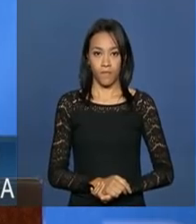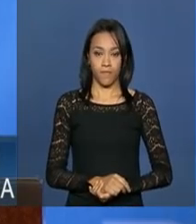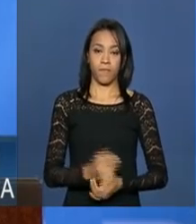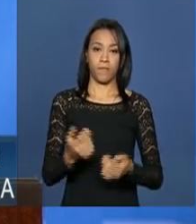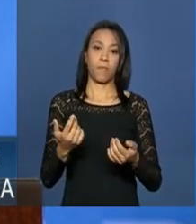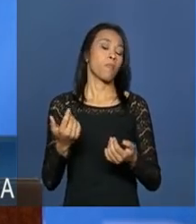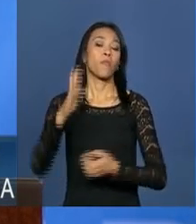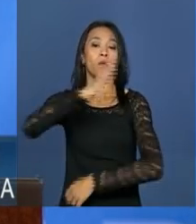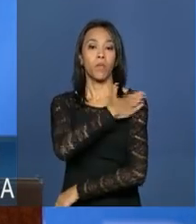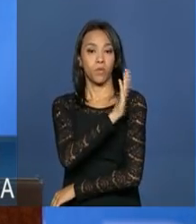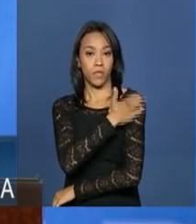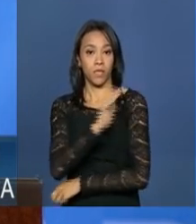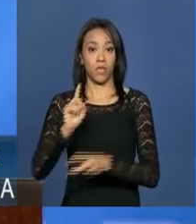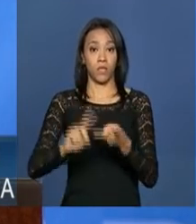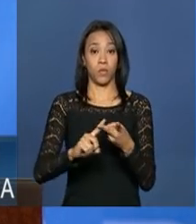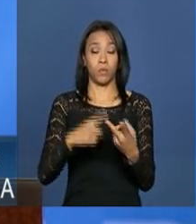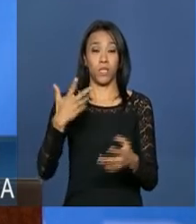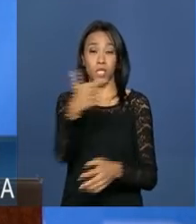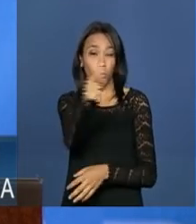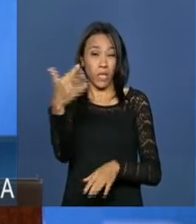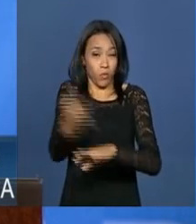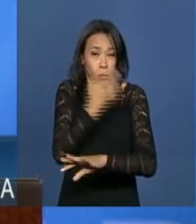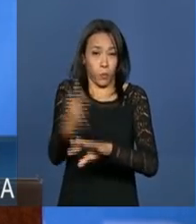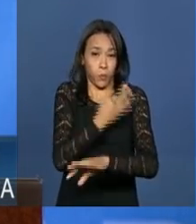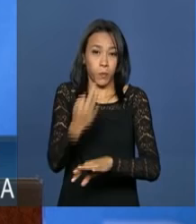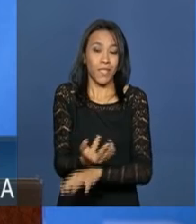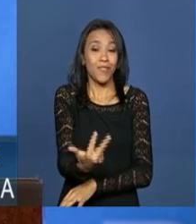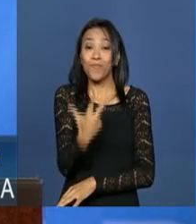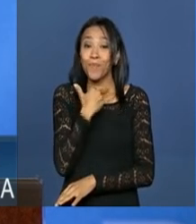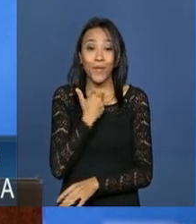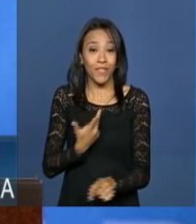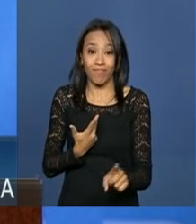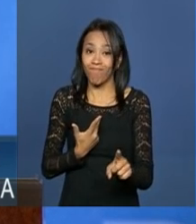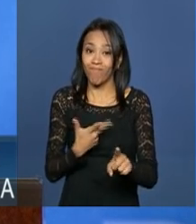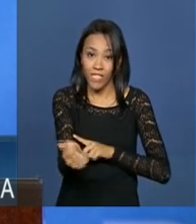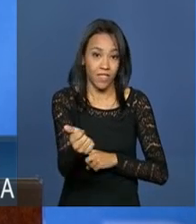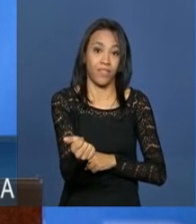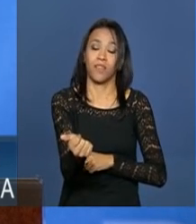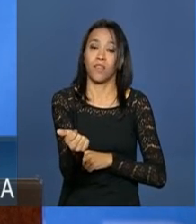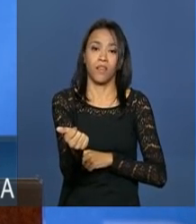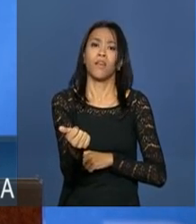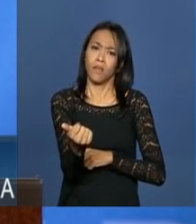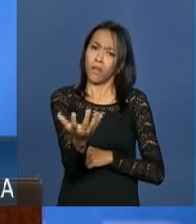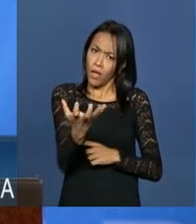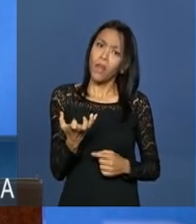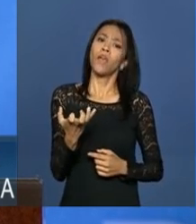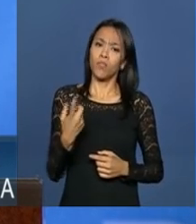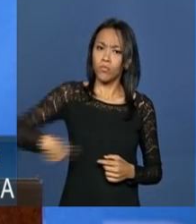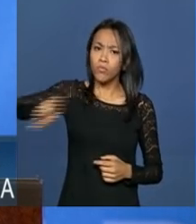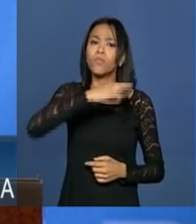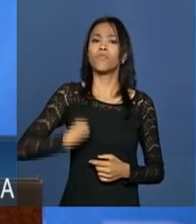O preconceito, a intolerância e a violência não podem vencer. Queremos viver em um